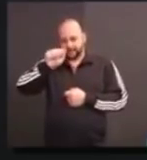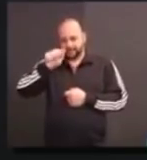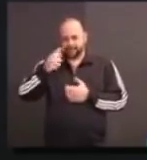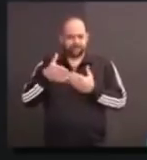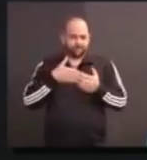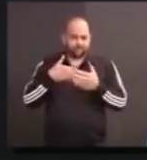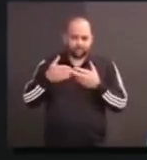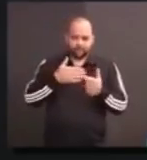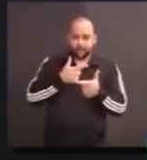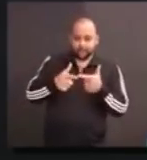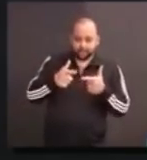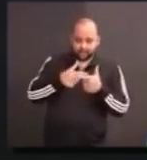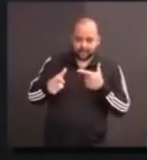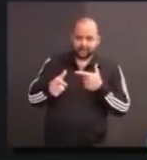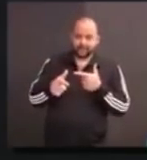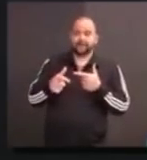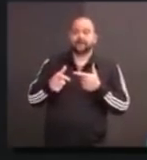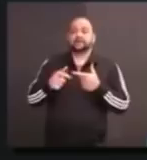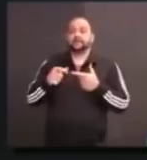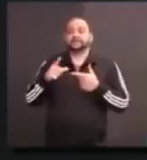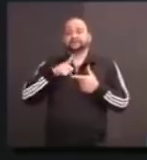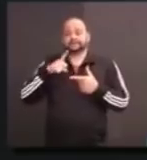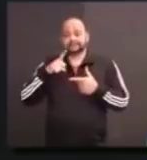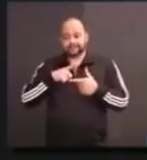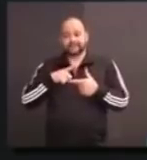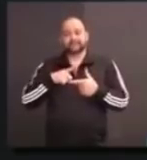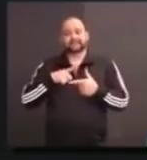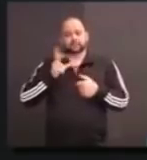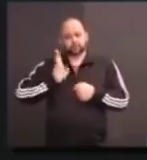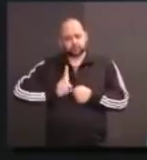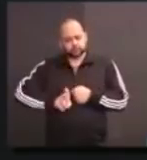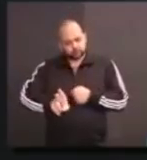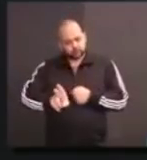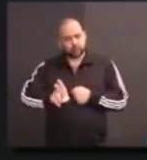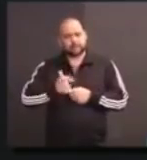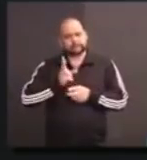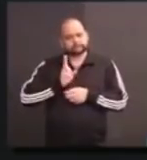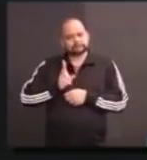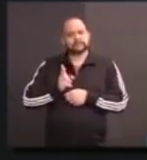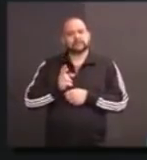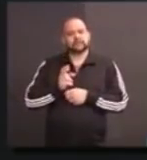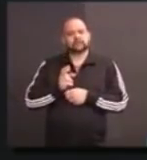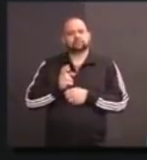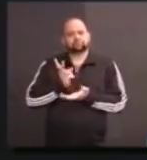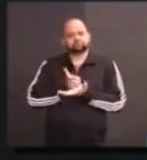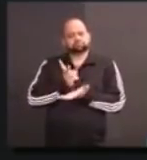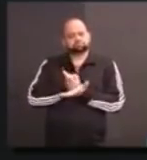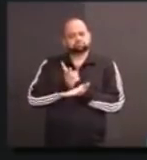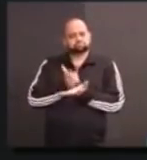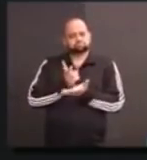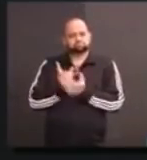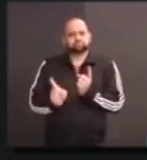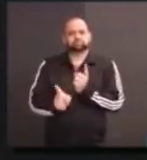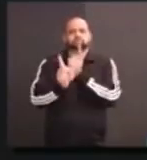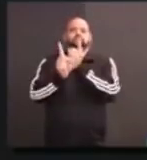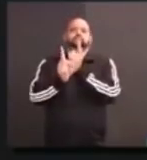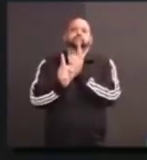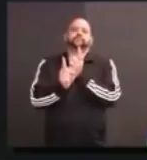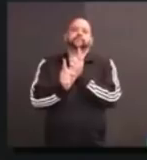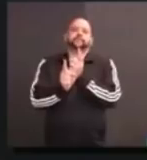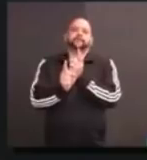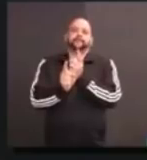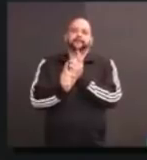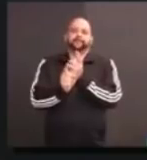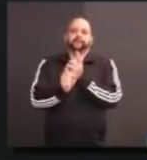para que esse encontro possa continuar sempre. O encontro